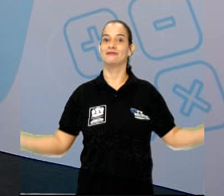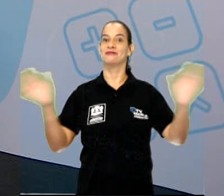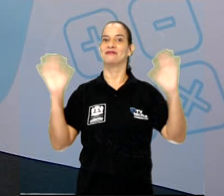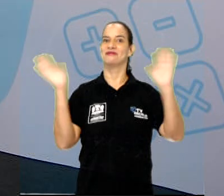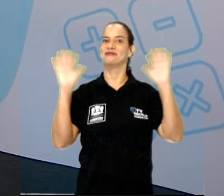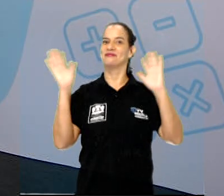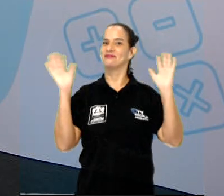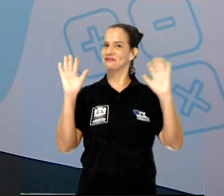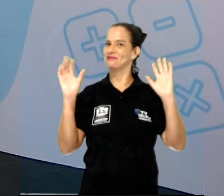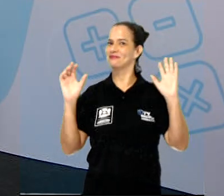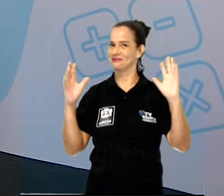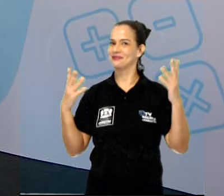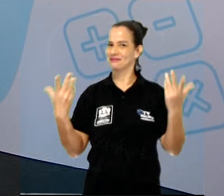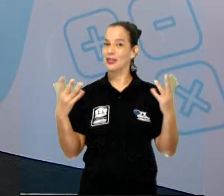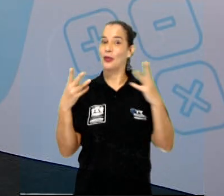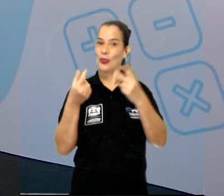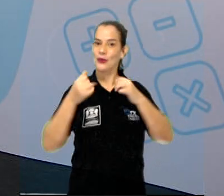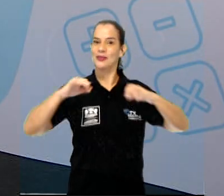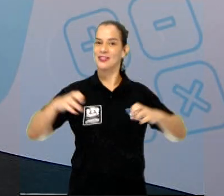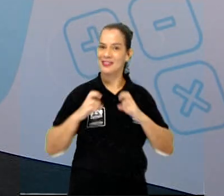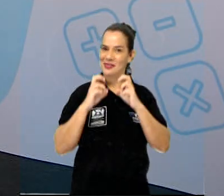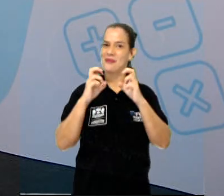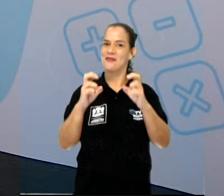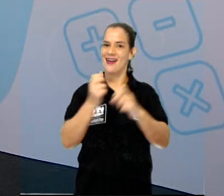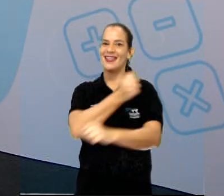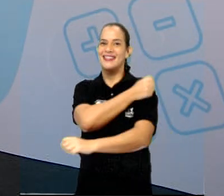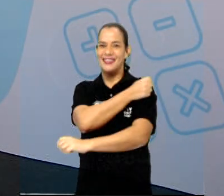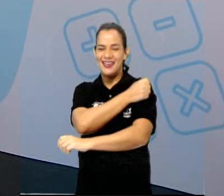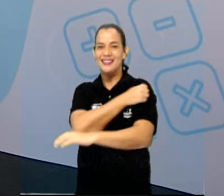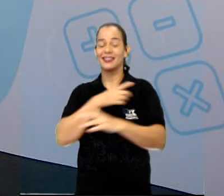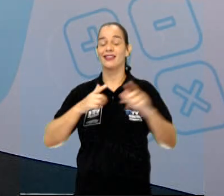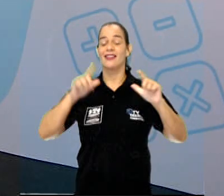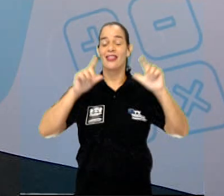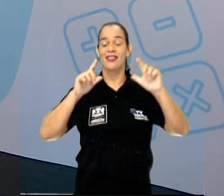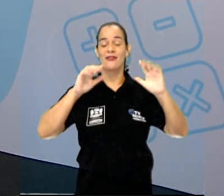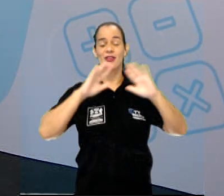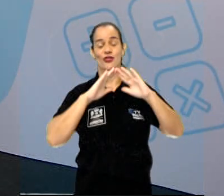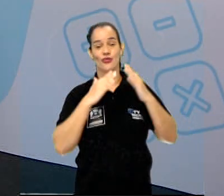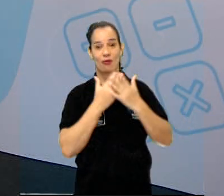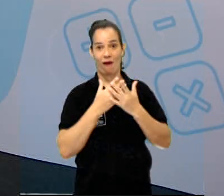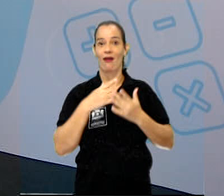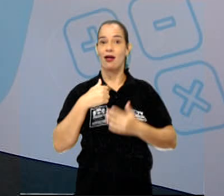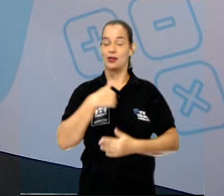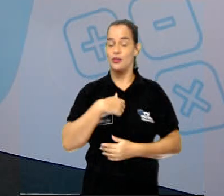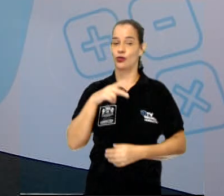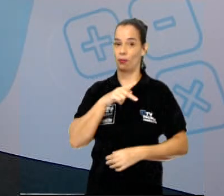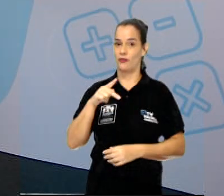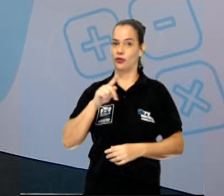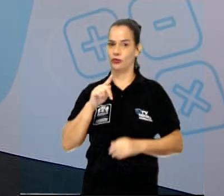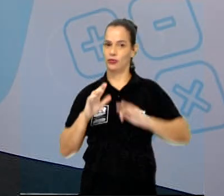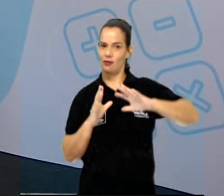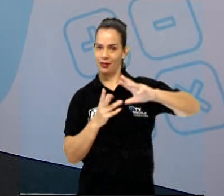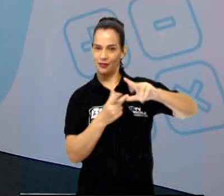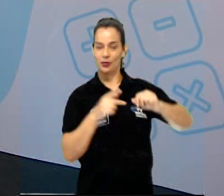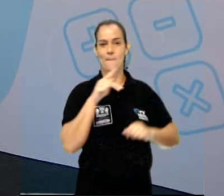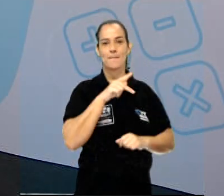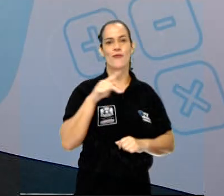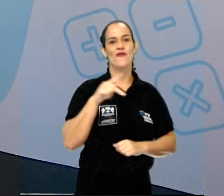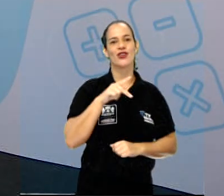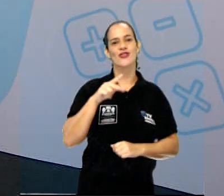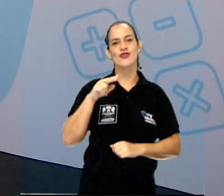Salve, salve rapaziada de Jaboatão, essa é a TV Escola e eu sou o seu professor de Geografia, o